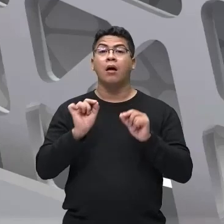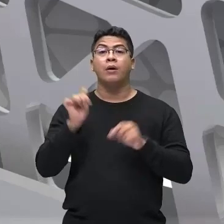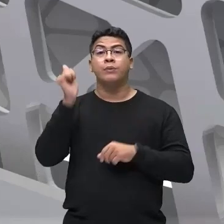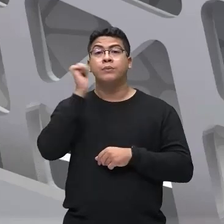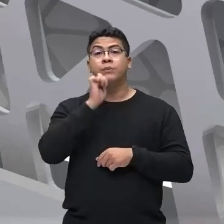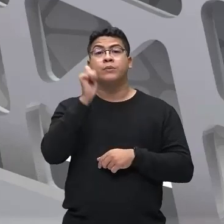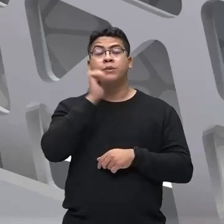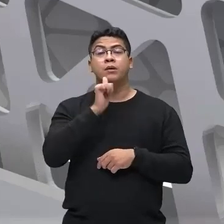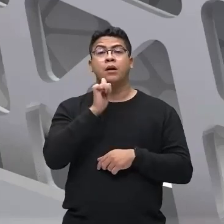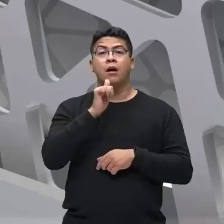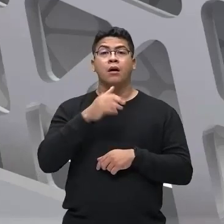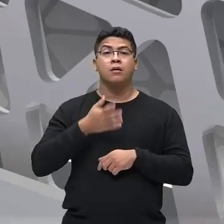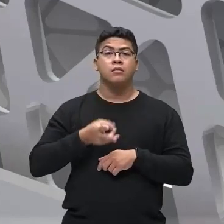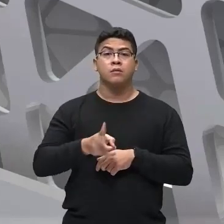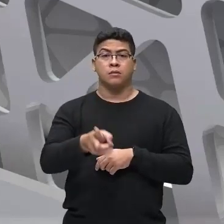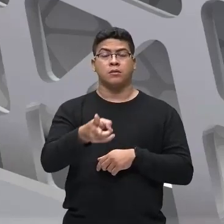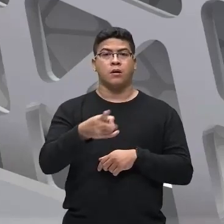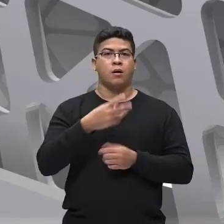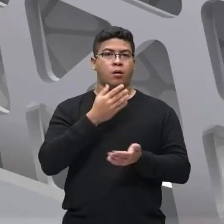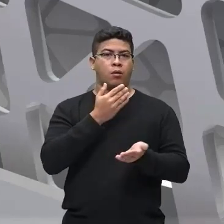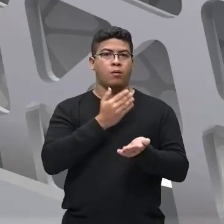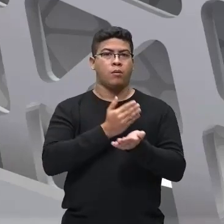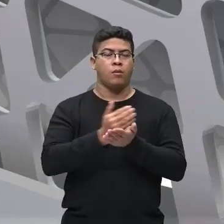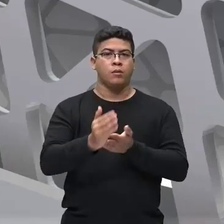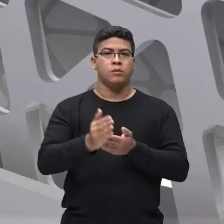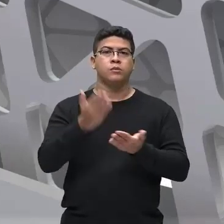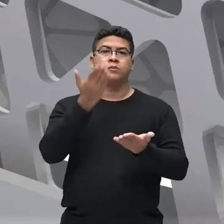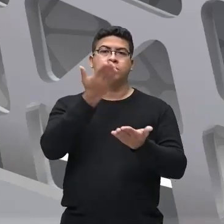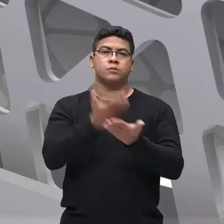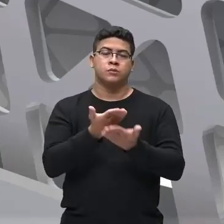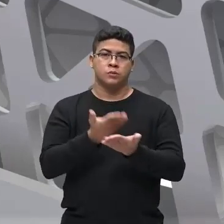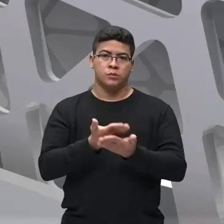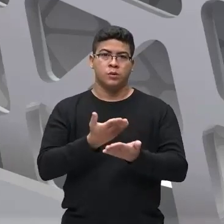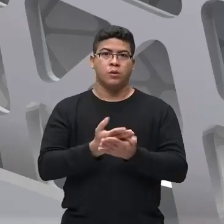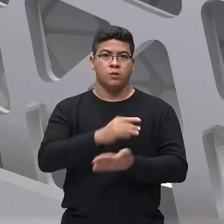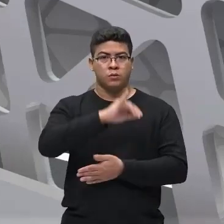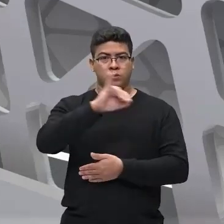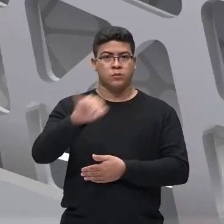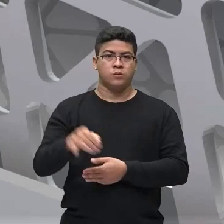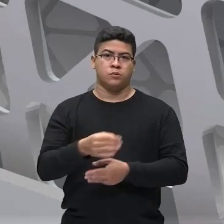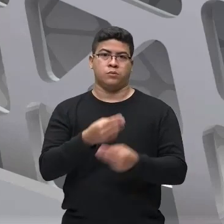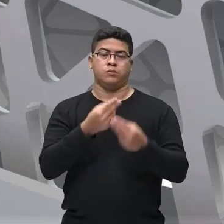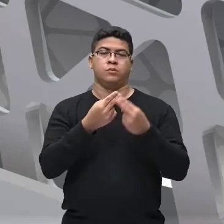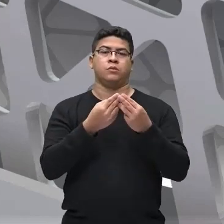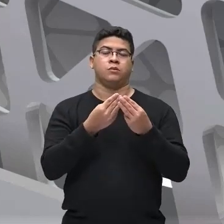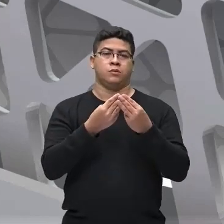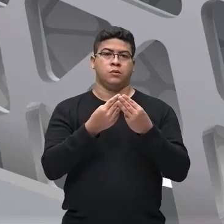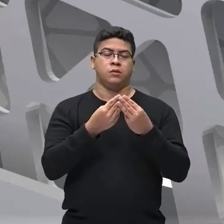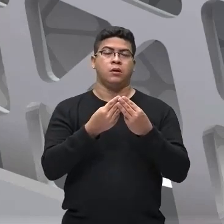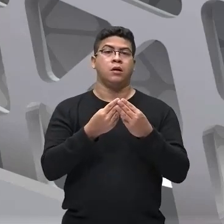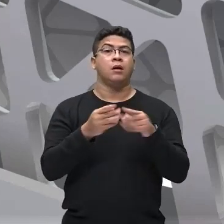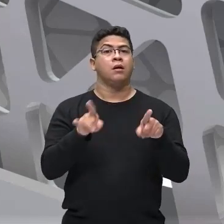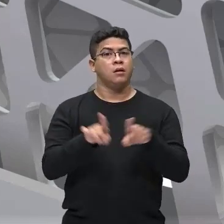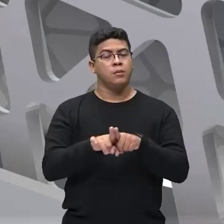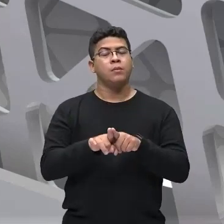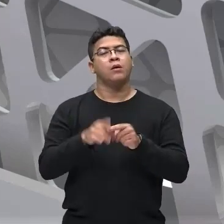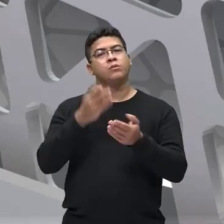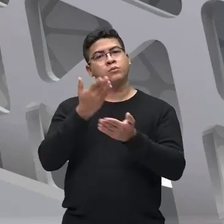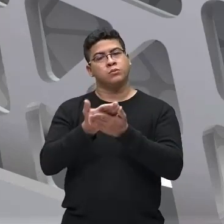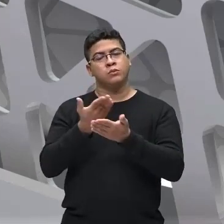mulheres começaram a estudar o judaísmo para ser rabinas. E esta foi